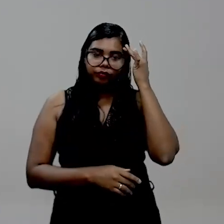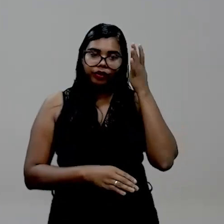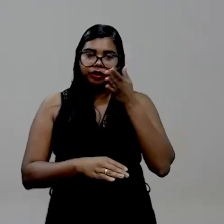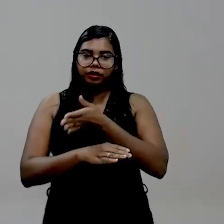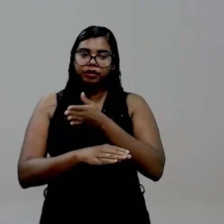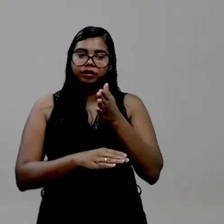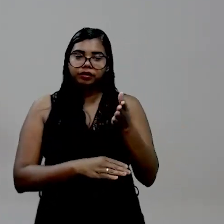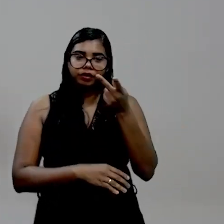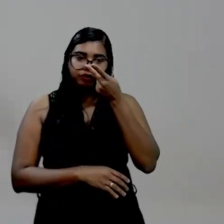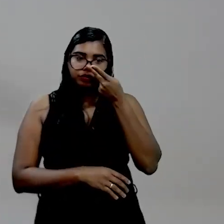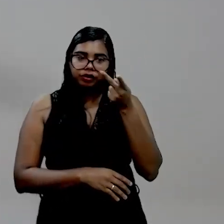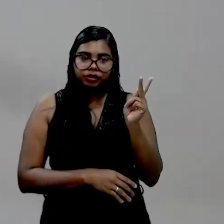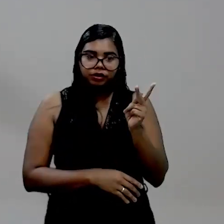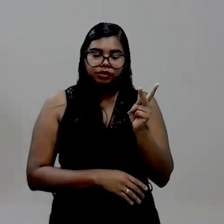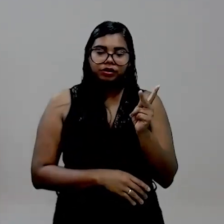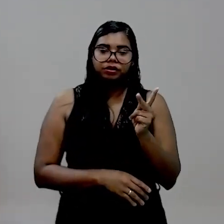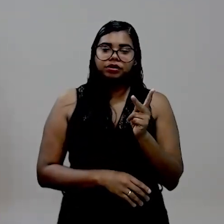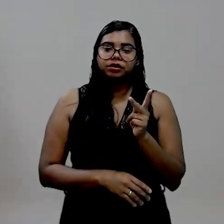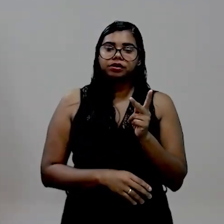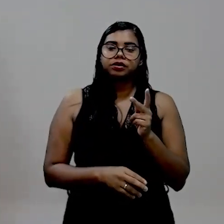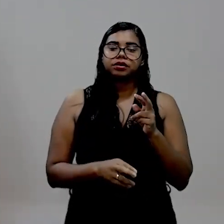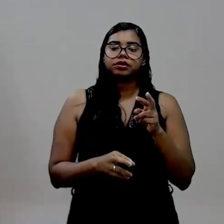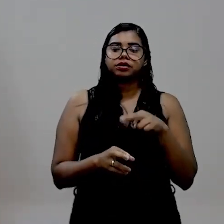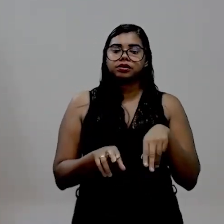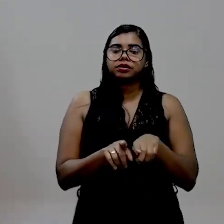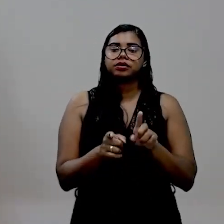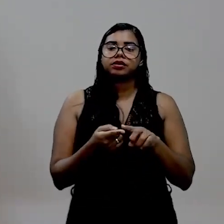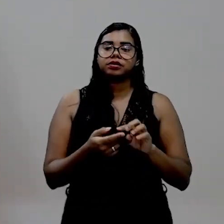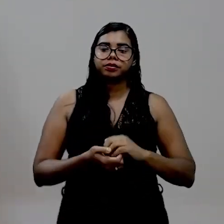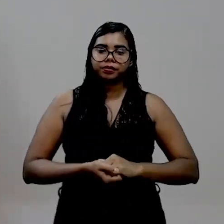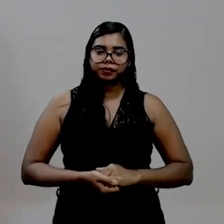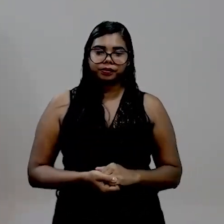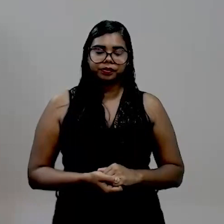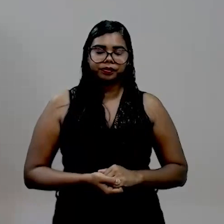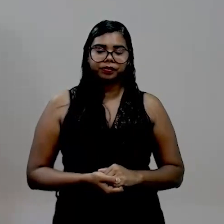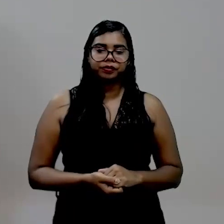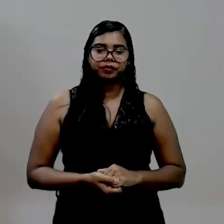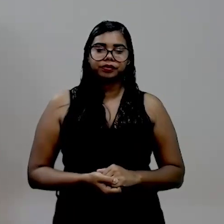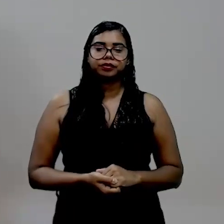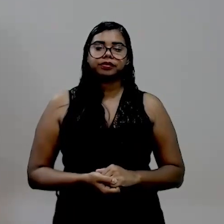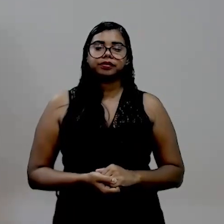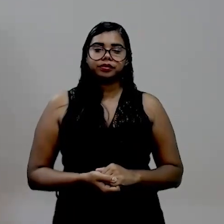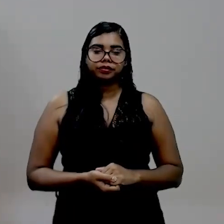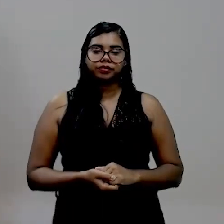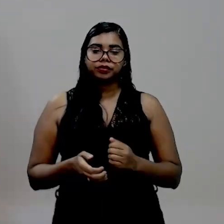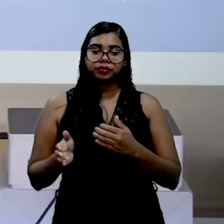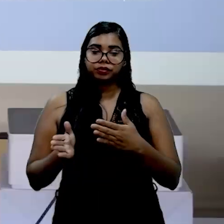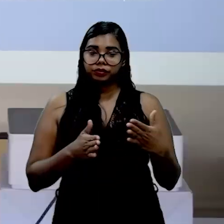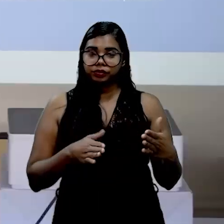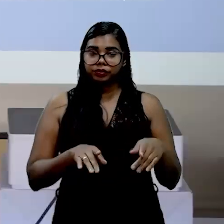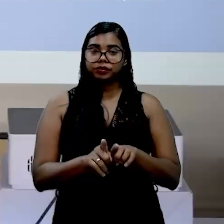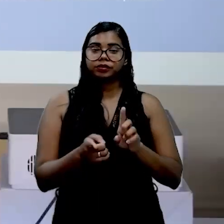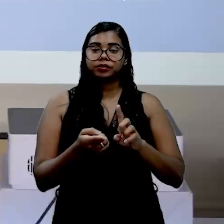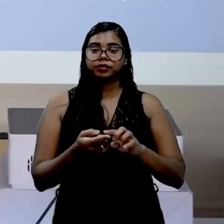perfil e vai dizer, ó, seu exame é anual, seu exame é semestral. Não é?